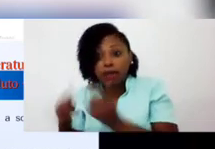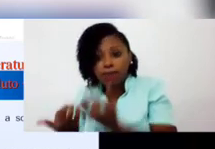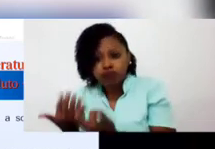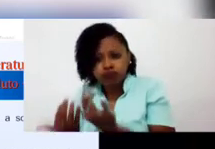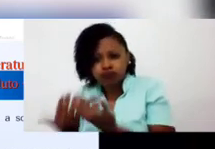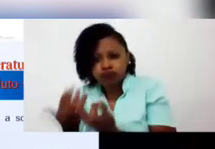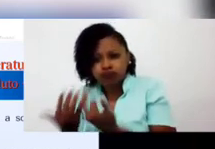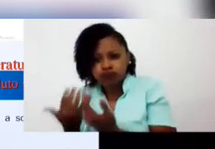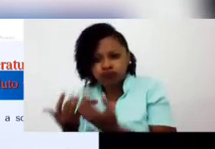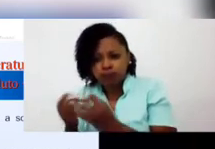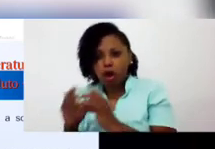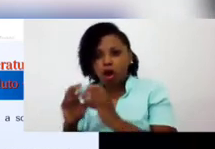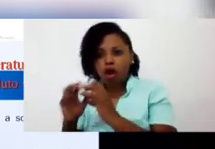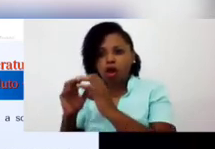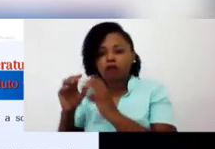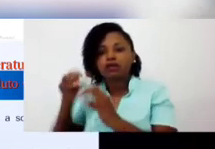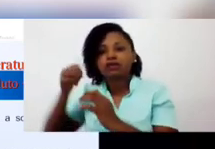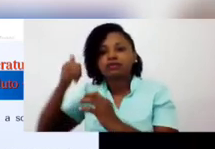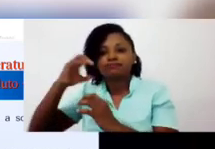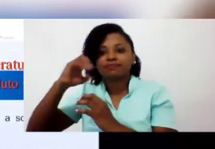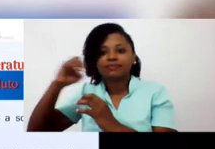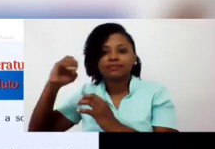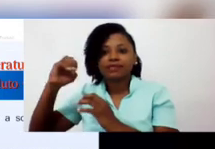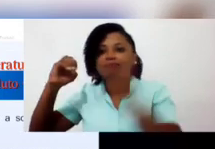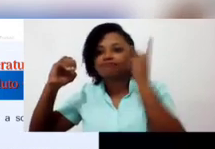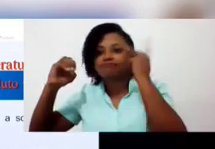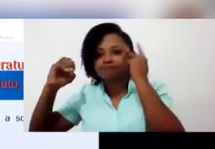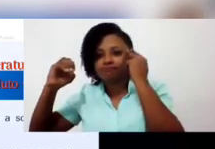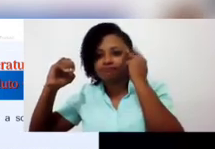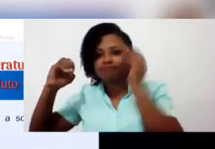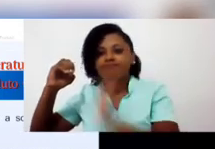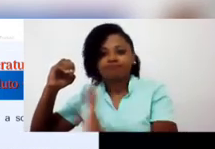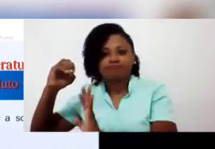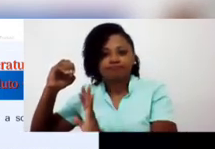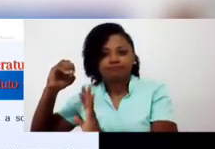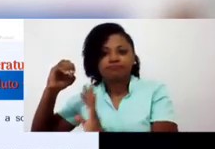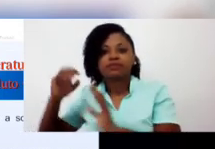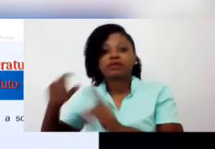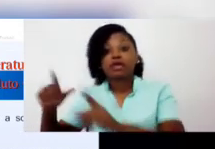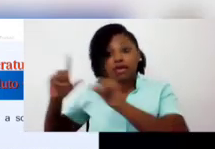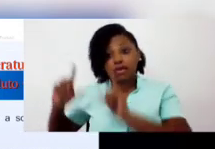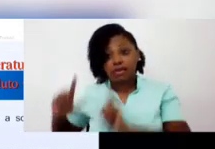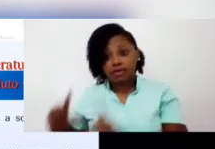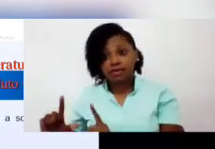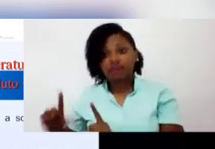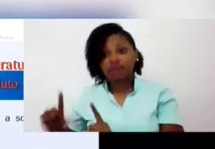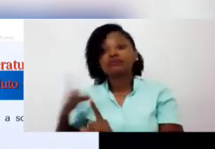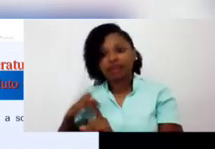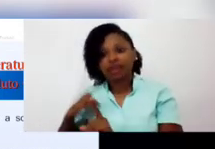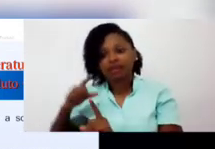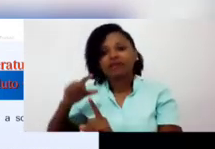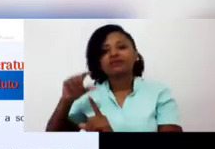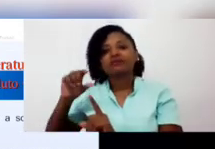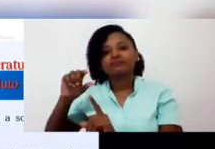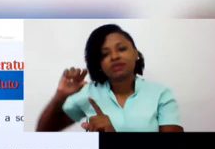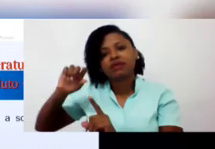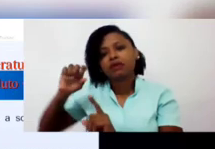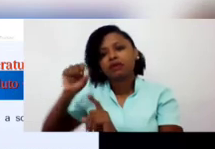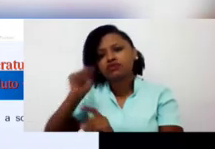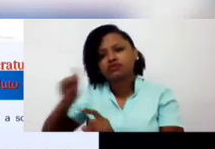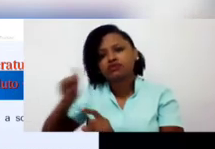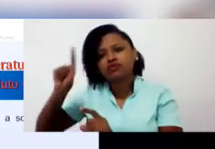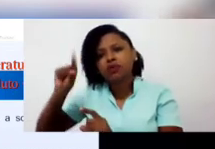ebulição a 100 graus Celsius, a uma pressão de 1 atm. A pressão aqui continua a mesma, ok? Mas aqui, olha o que é que vocês